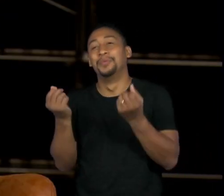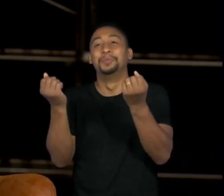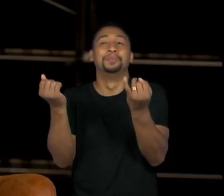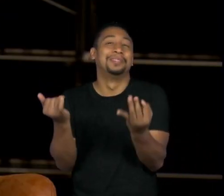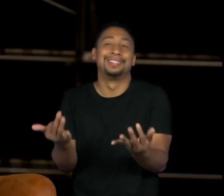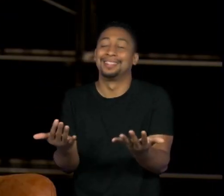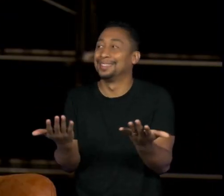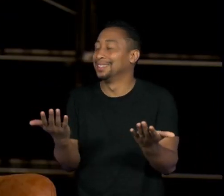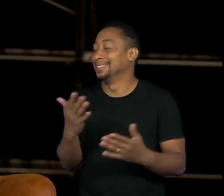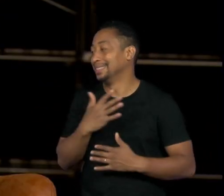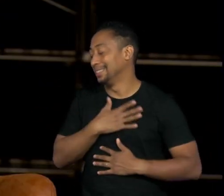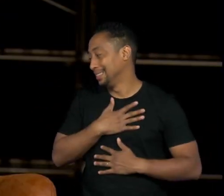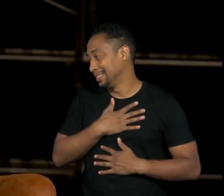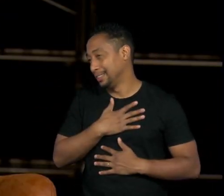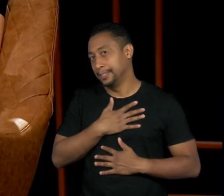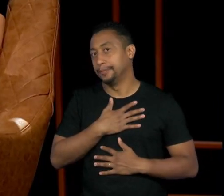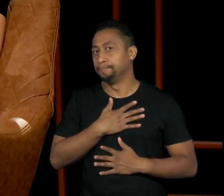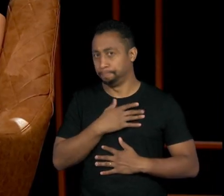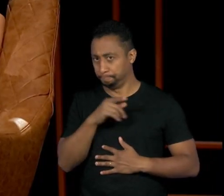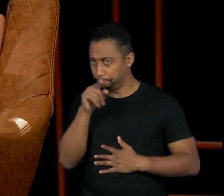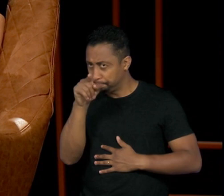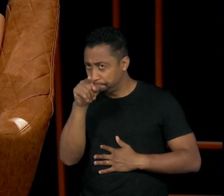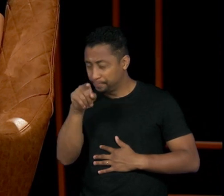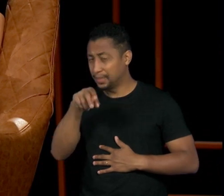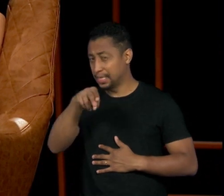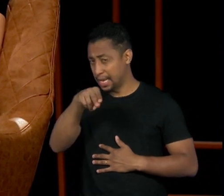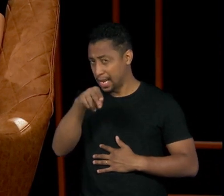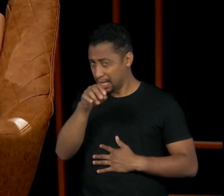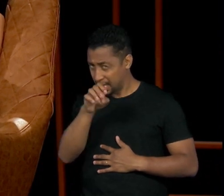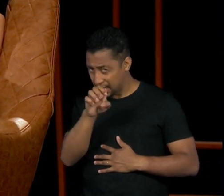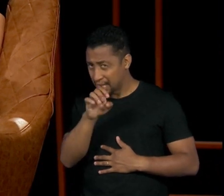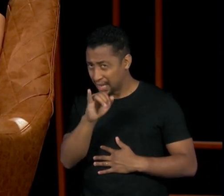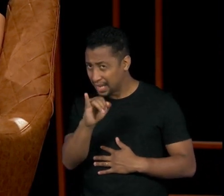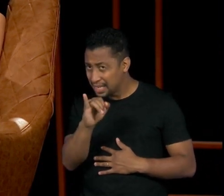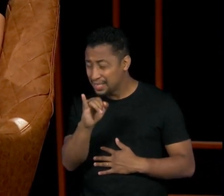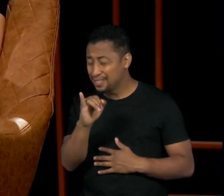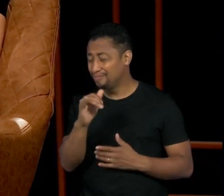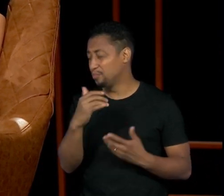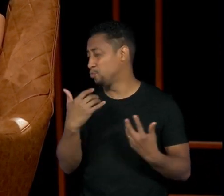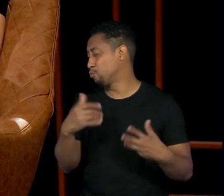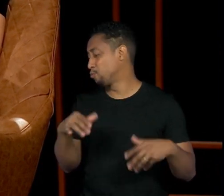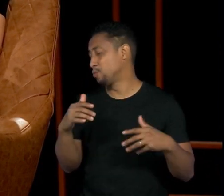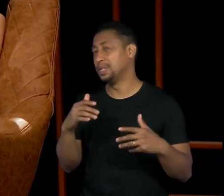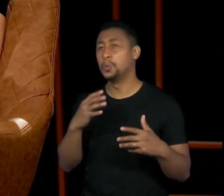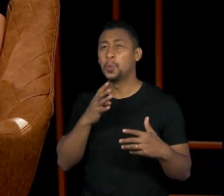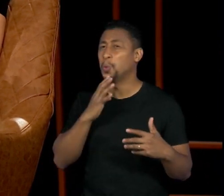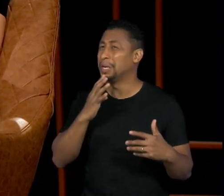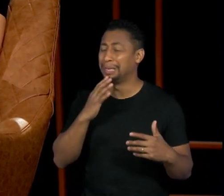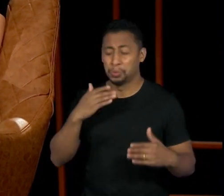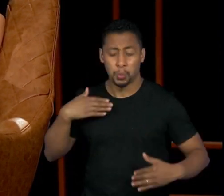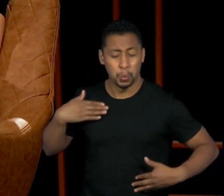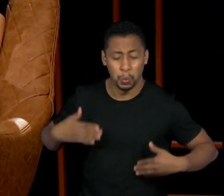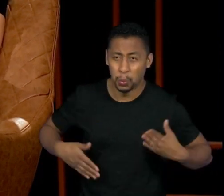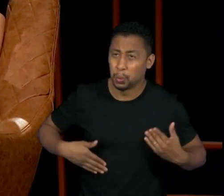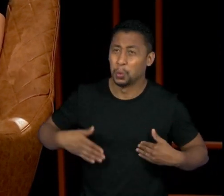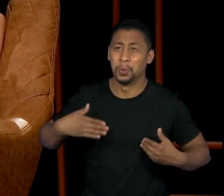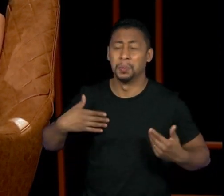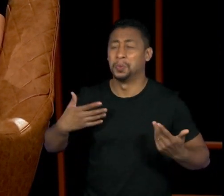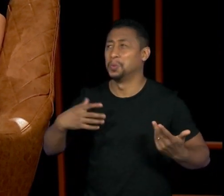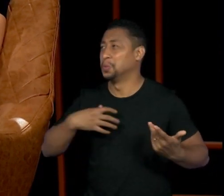disso? A consciência que esse artista tem da palavra, do corpo, da música,